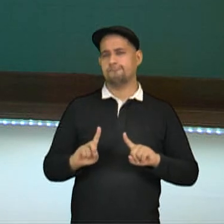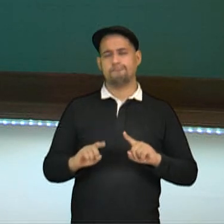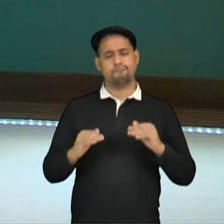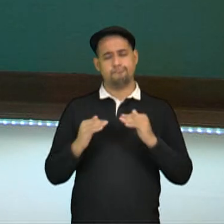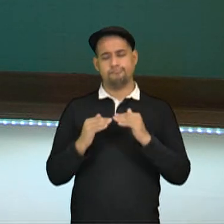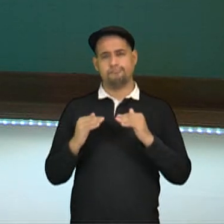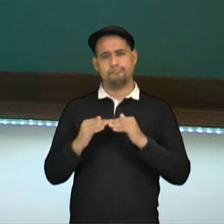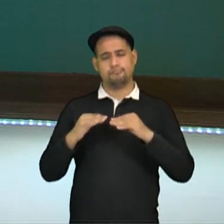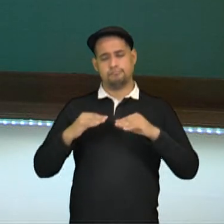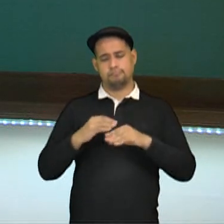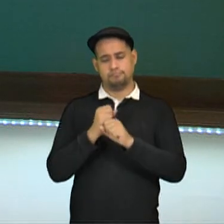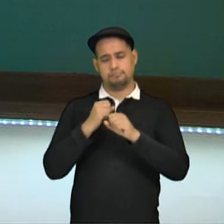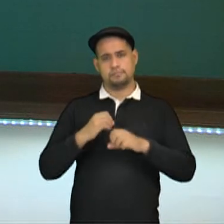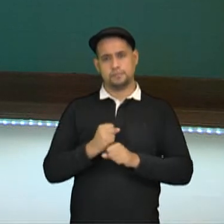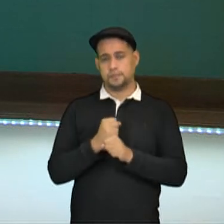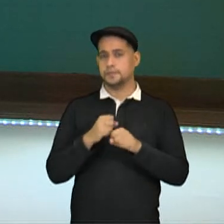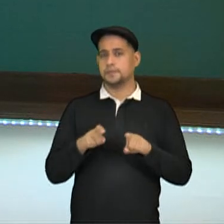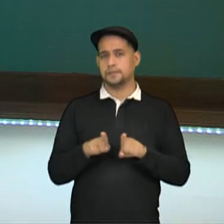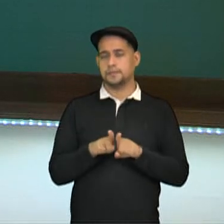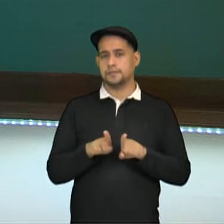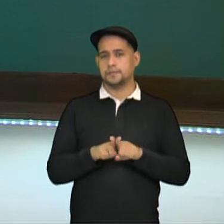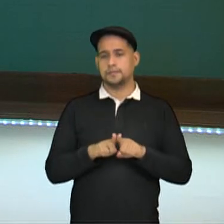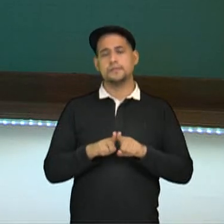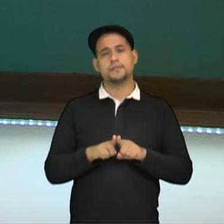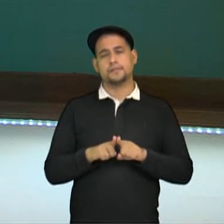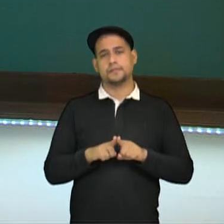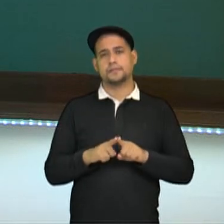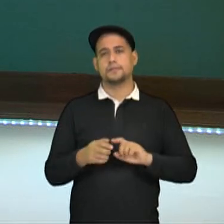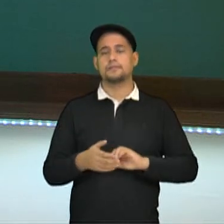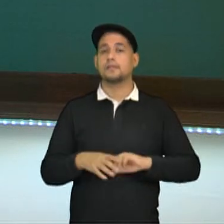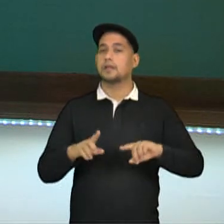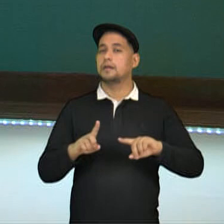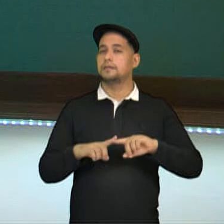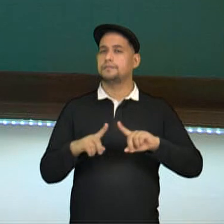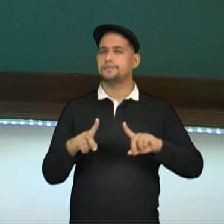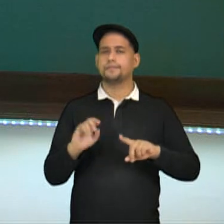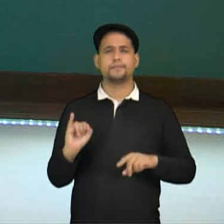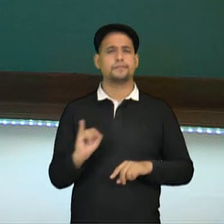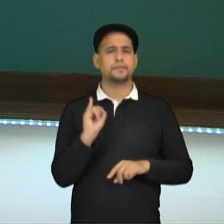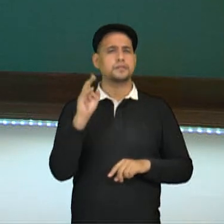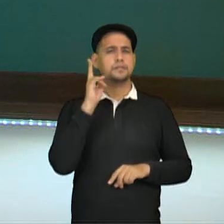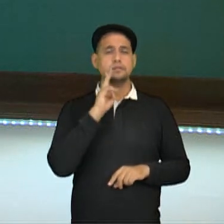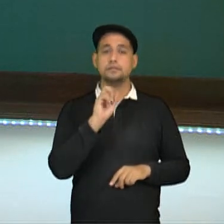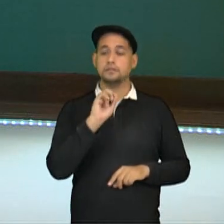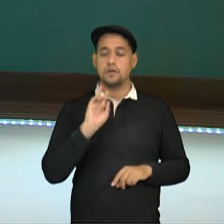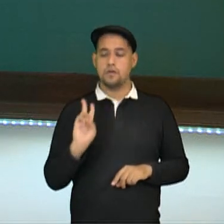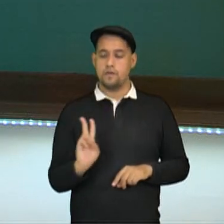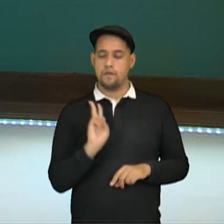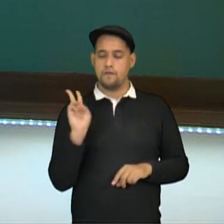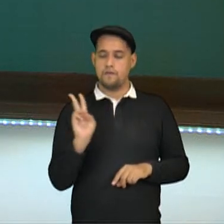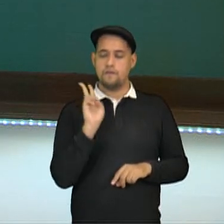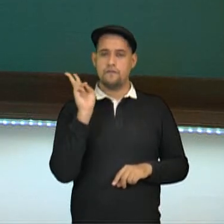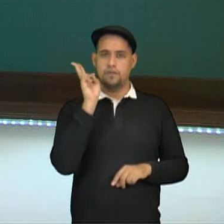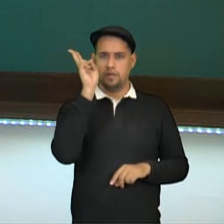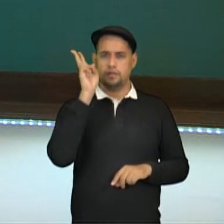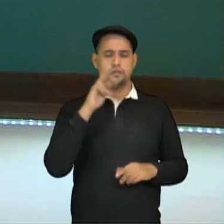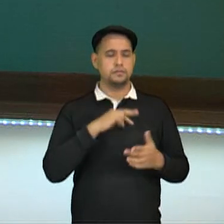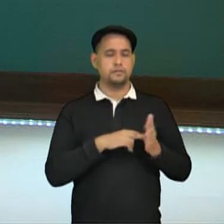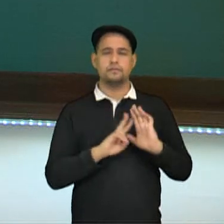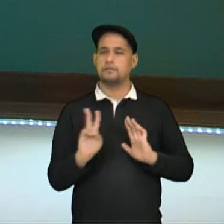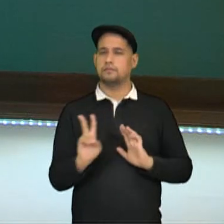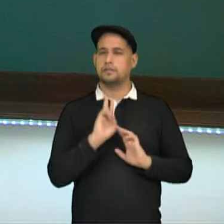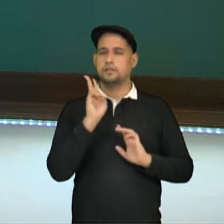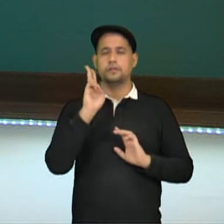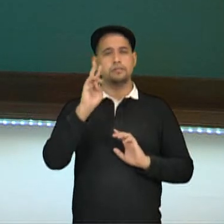propriedade comutativa da multiplicação. Então, lembre que esses valores aqui são os